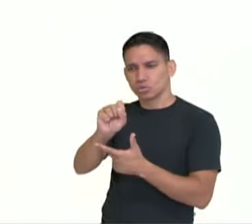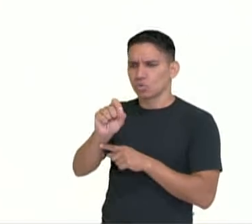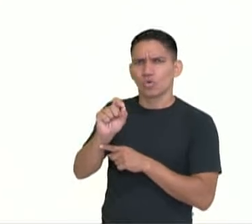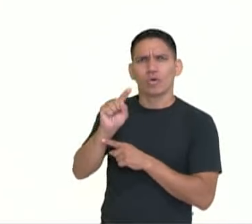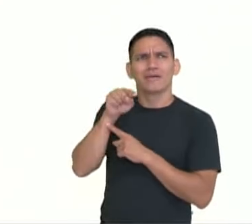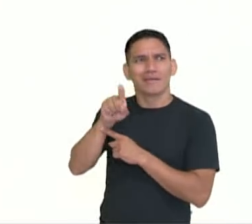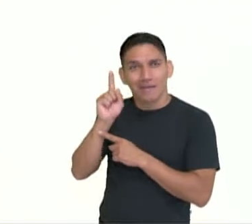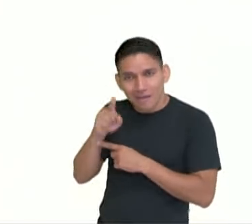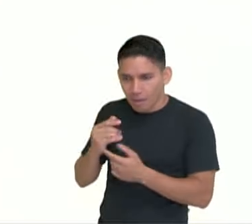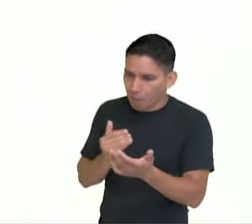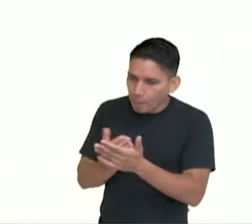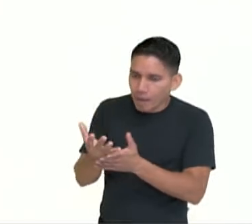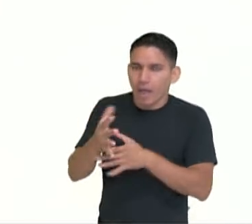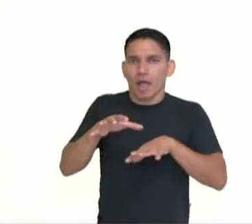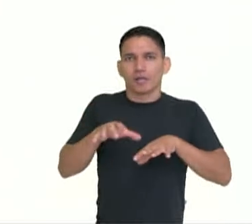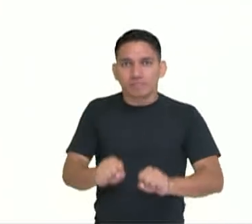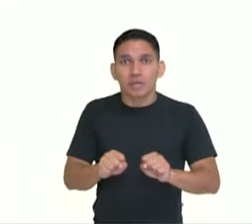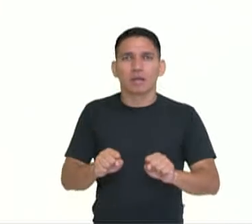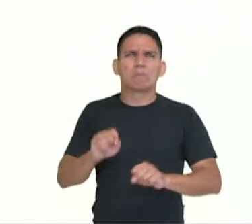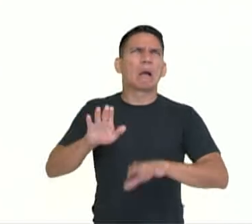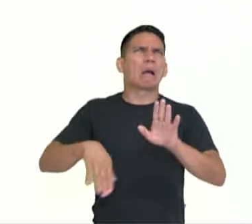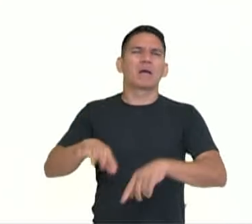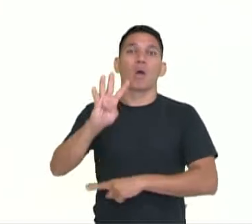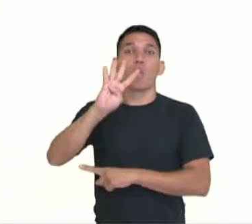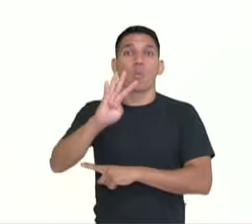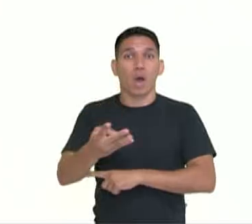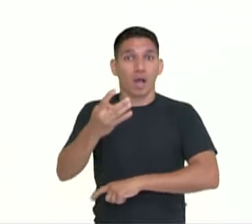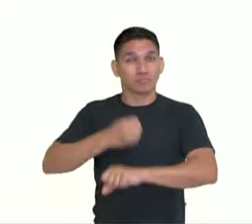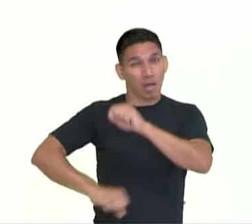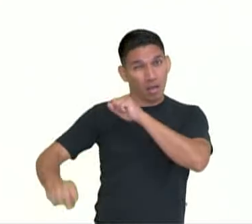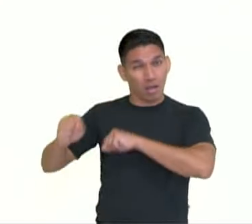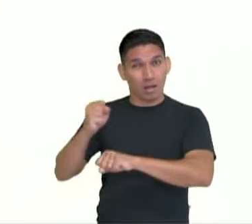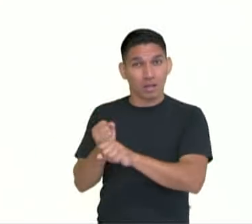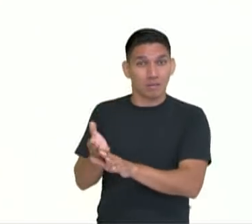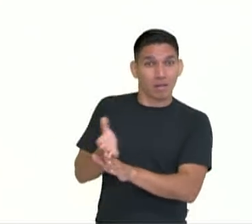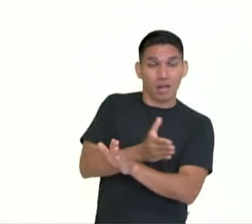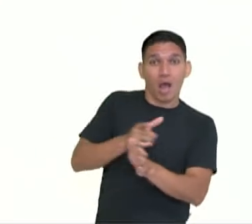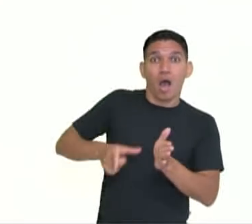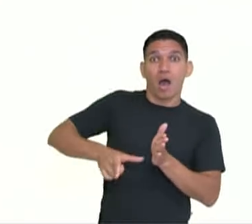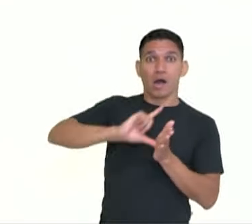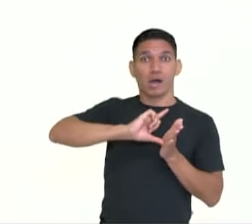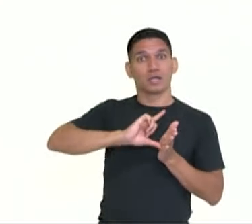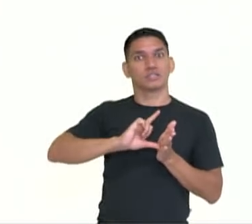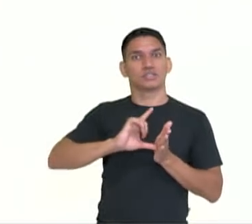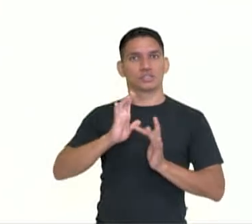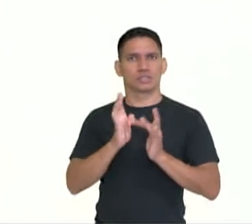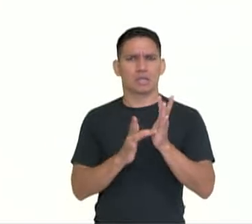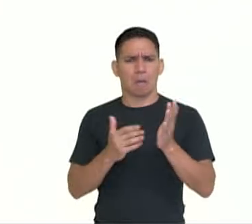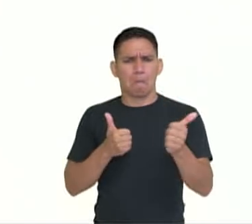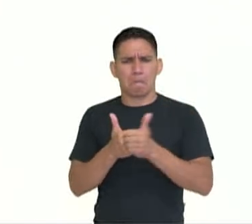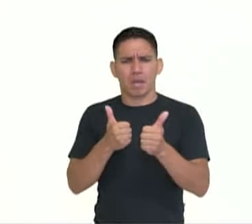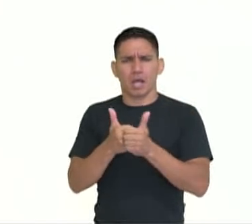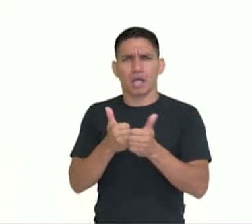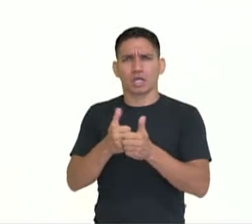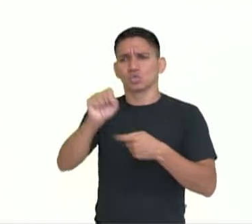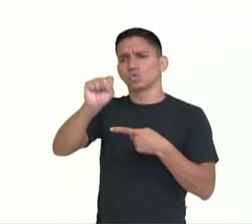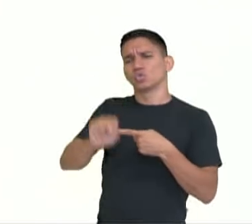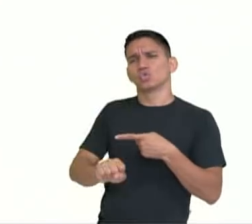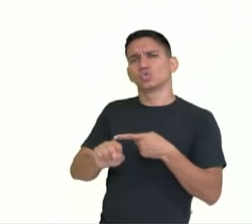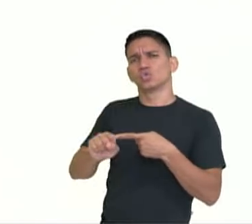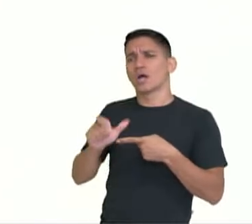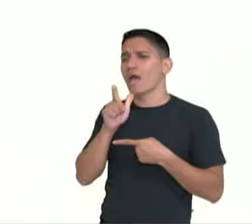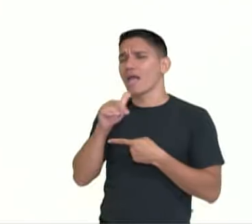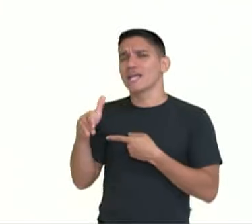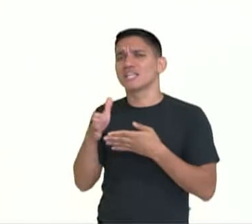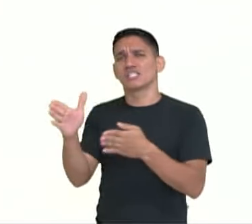se estabelecer há cerca de 4.000 anos antes de Cristo, na região mais ao sul do rio Tigre e Eufrates, quase ali no Golfo